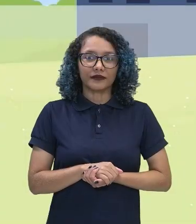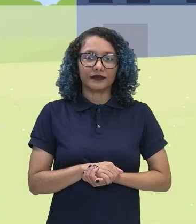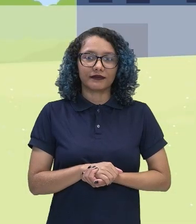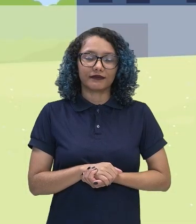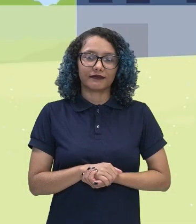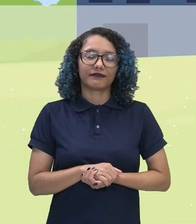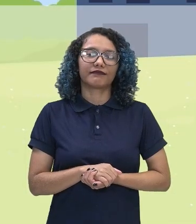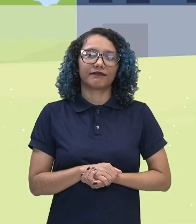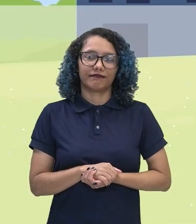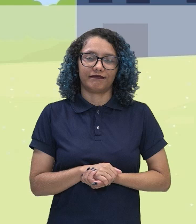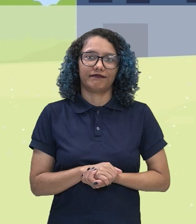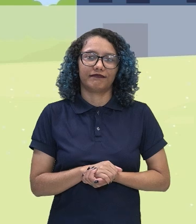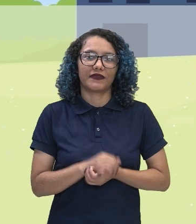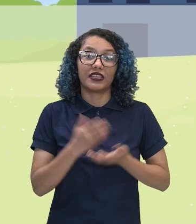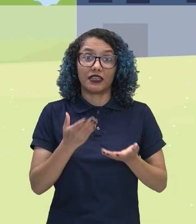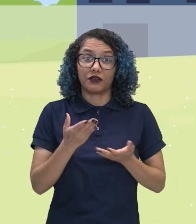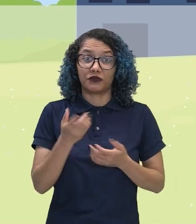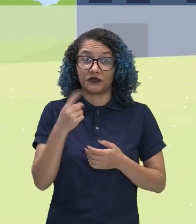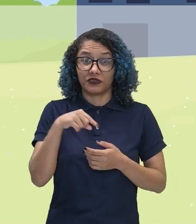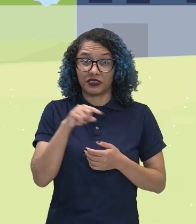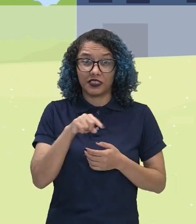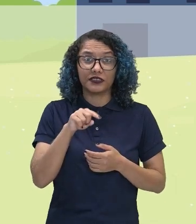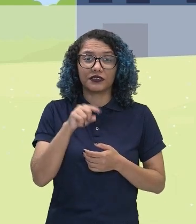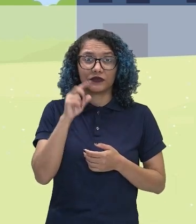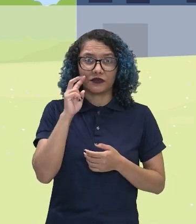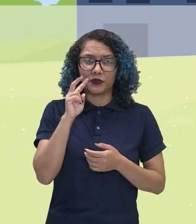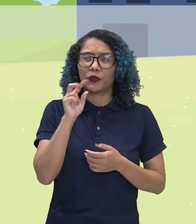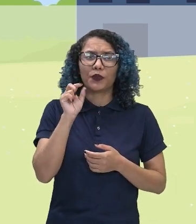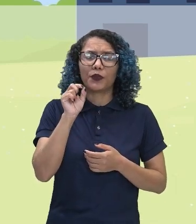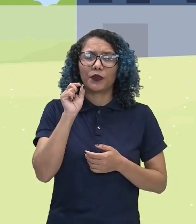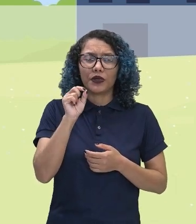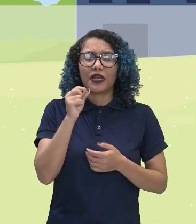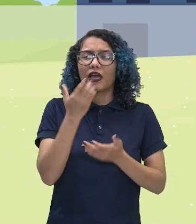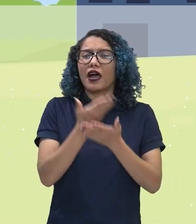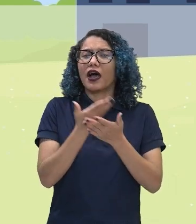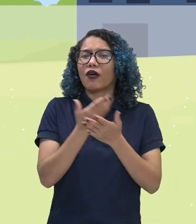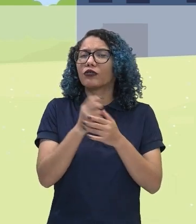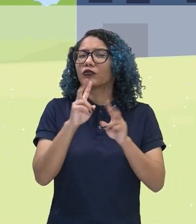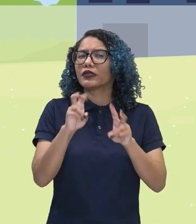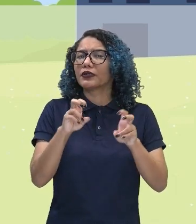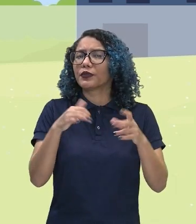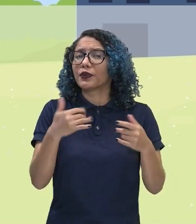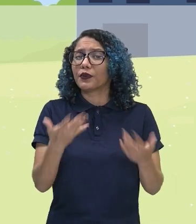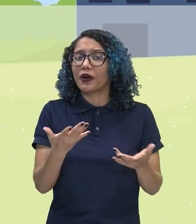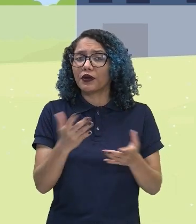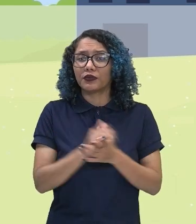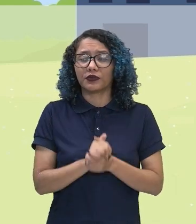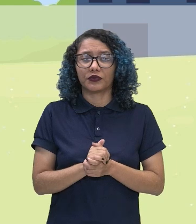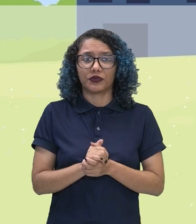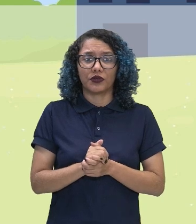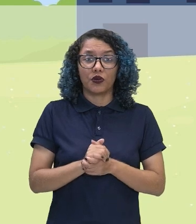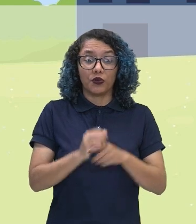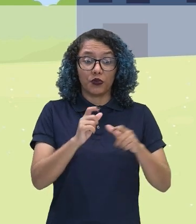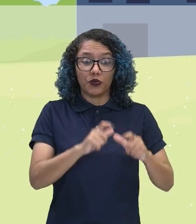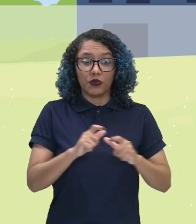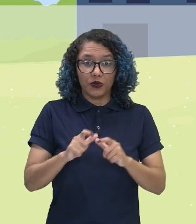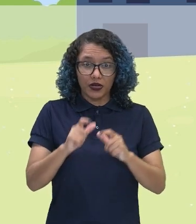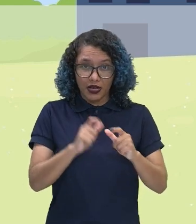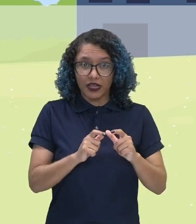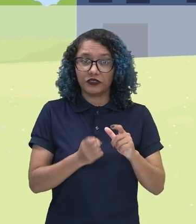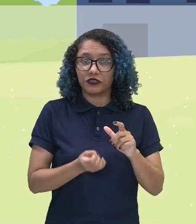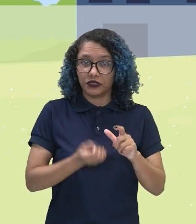Muito bem, como você viu, a nossa aula vai tratar aí, de fontes geradoras de energia